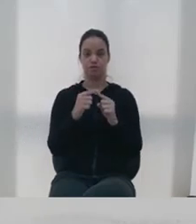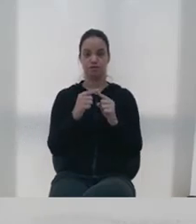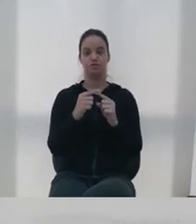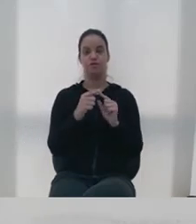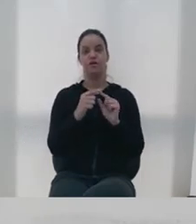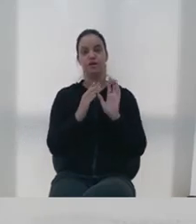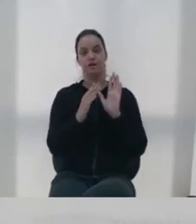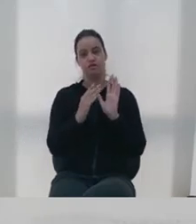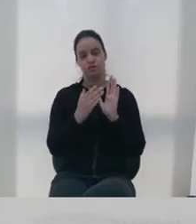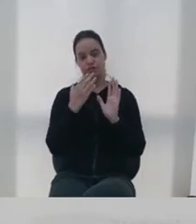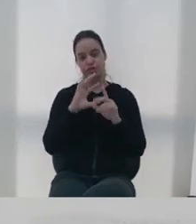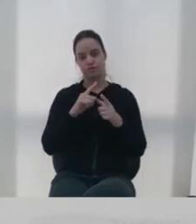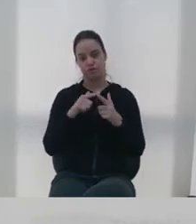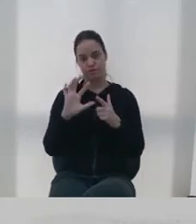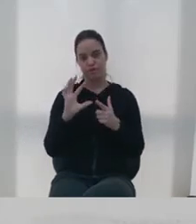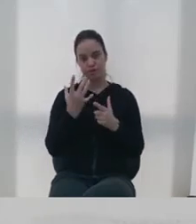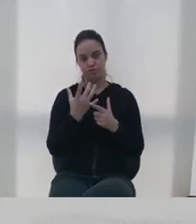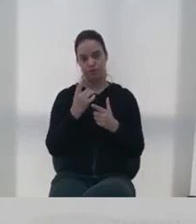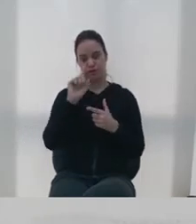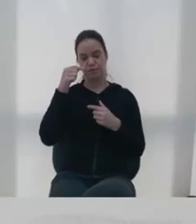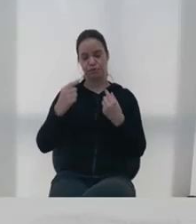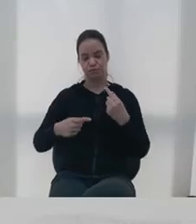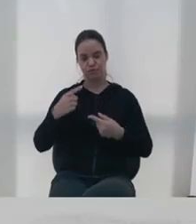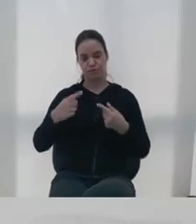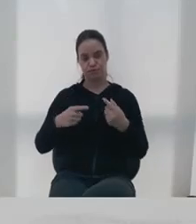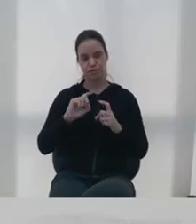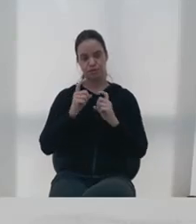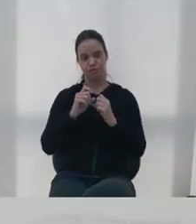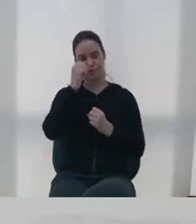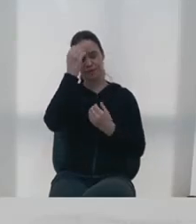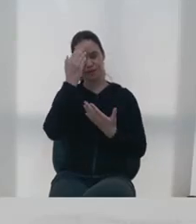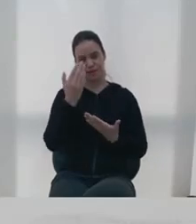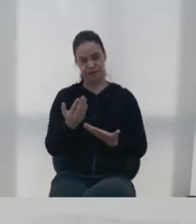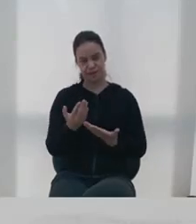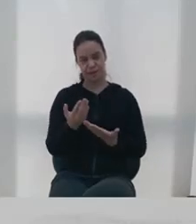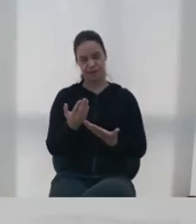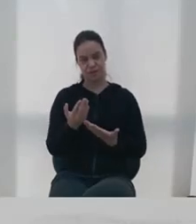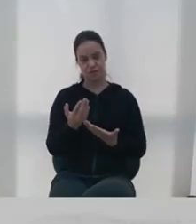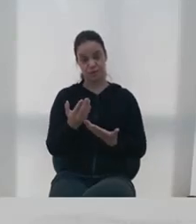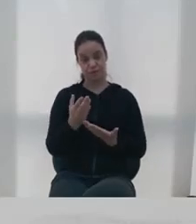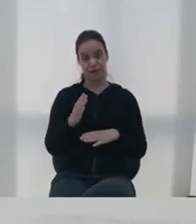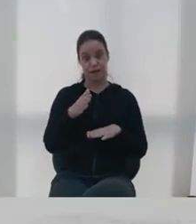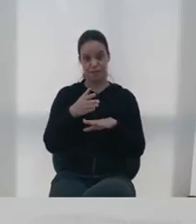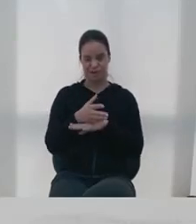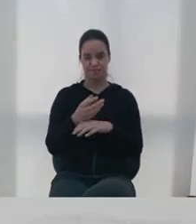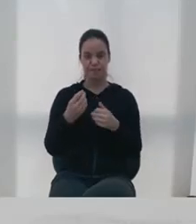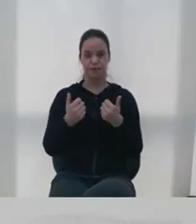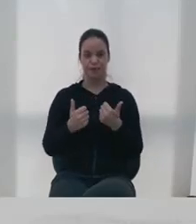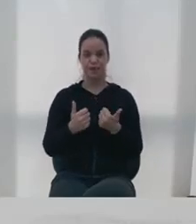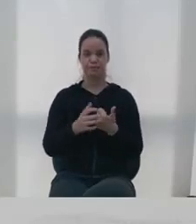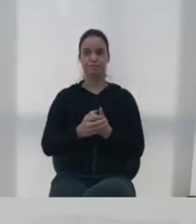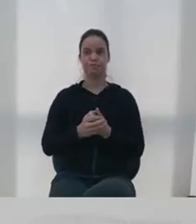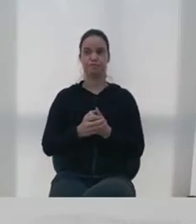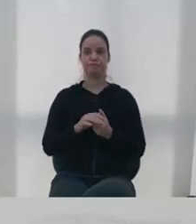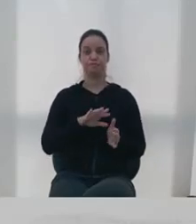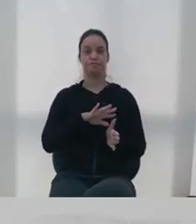foi apresentada e será discutida oportunamente. Então, eu agradeço a participação de Vossa Senhoria nesse sentido.